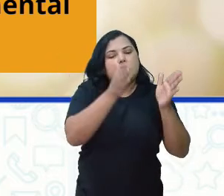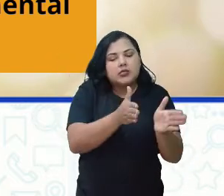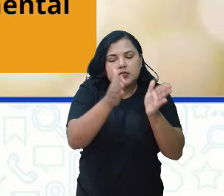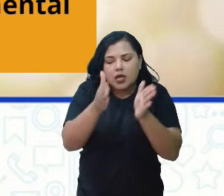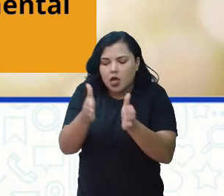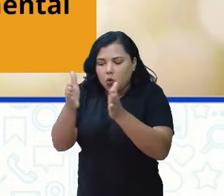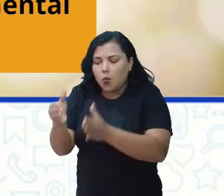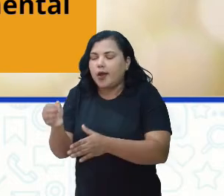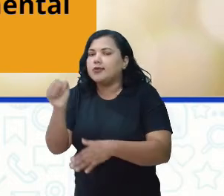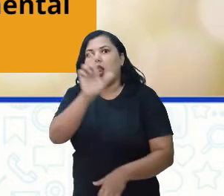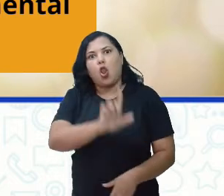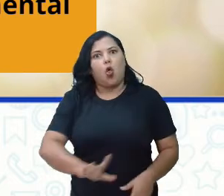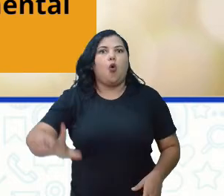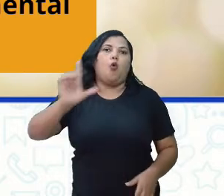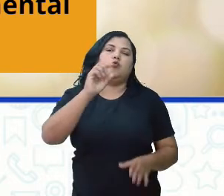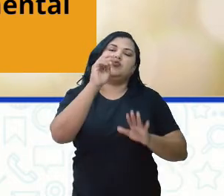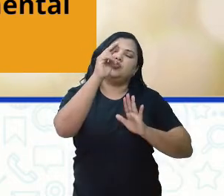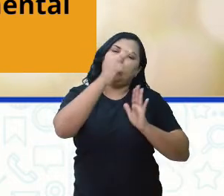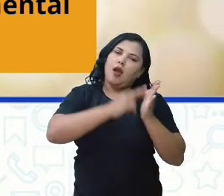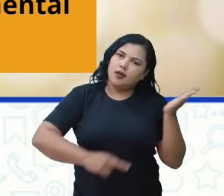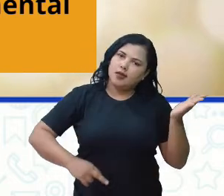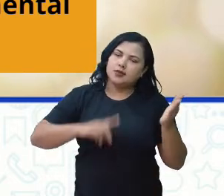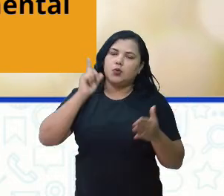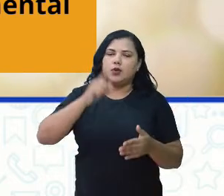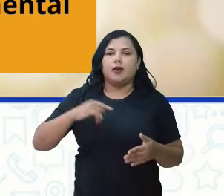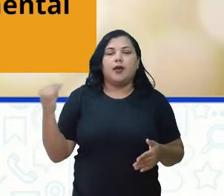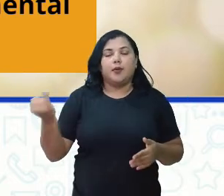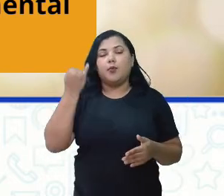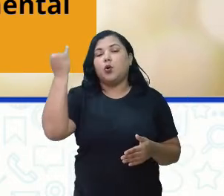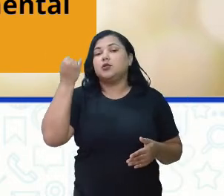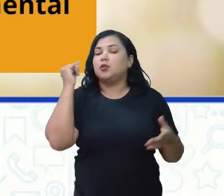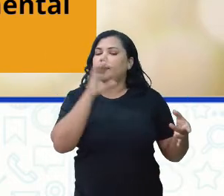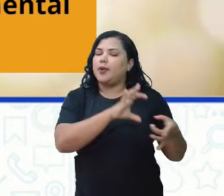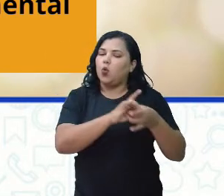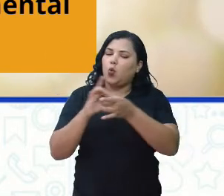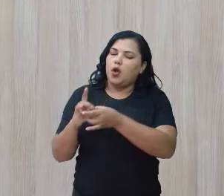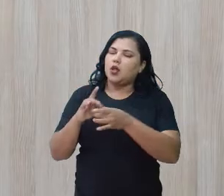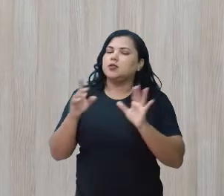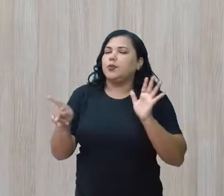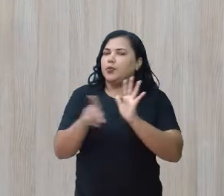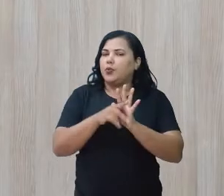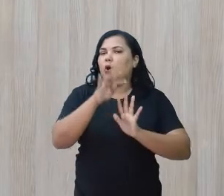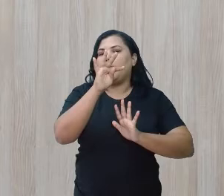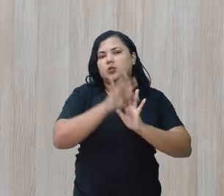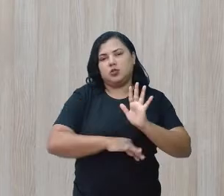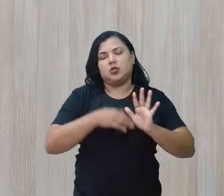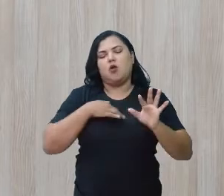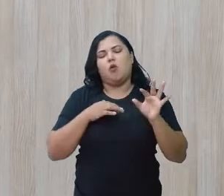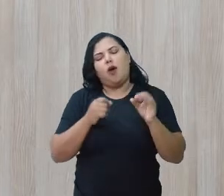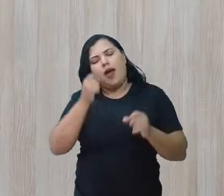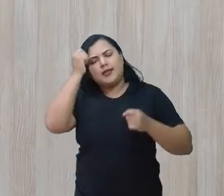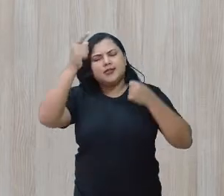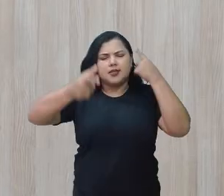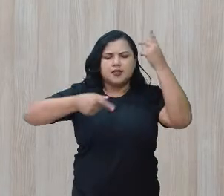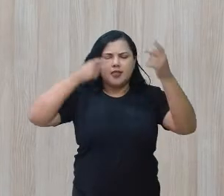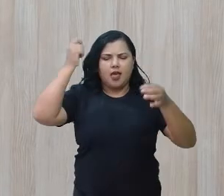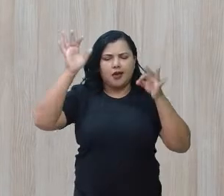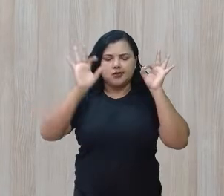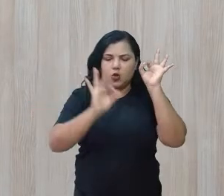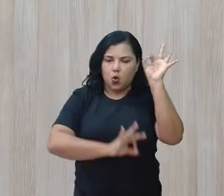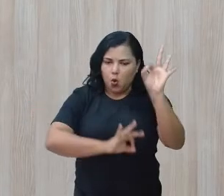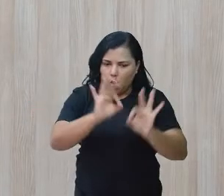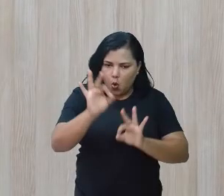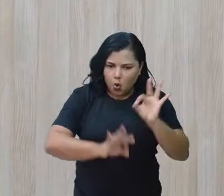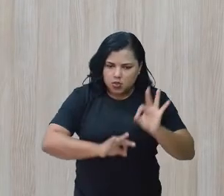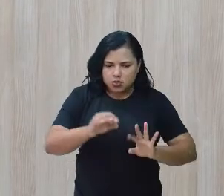lógica à redação, sendo, portanto, elemento fundamental para a coerência do texto. Então, é quando eu vou organizar o meu texto em